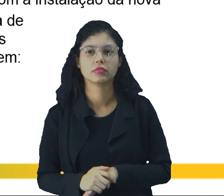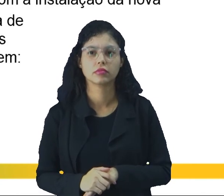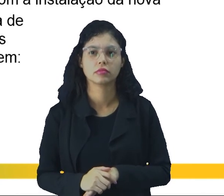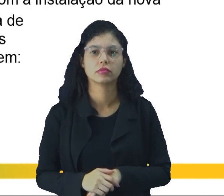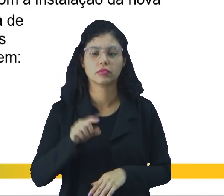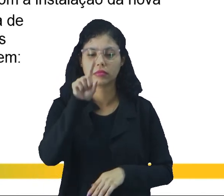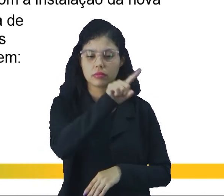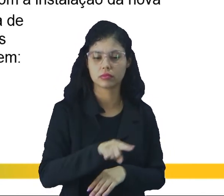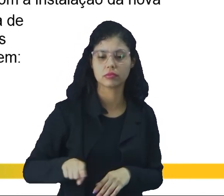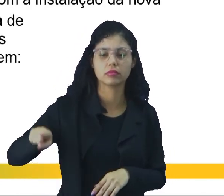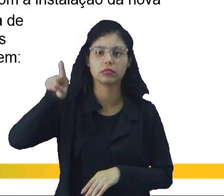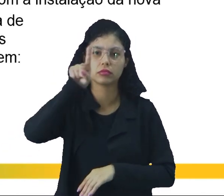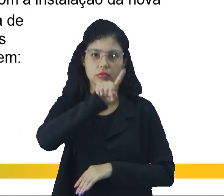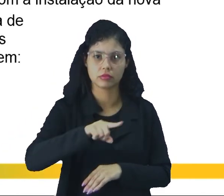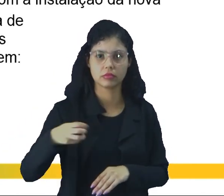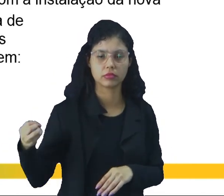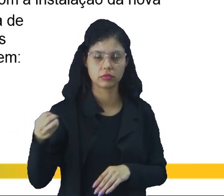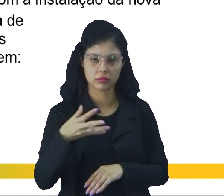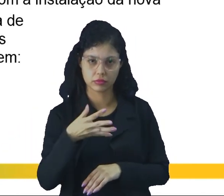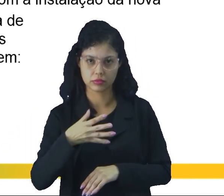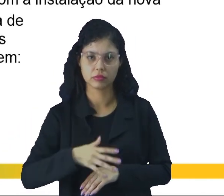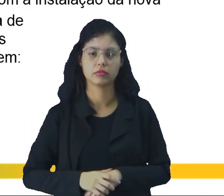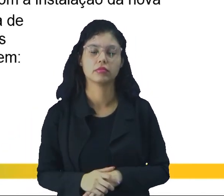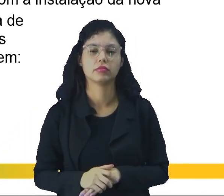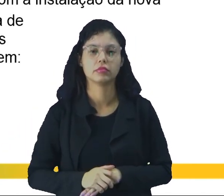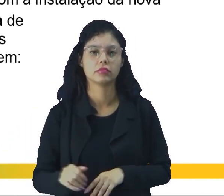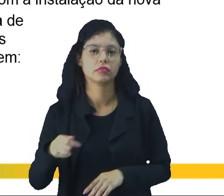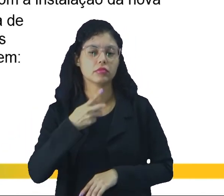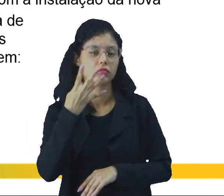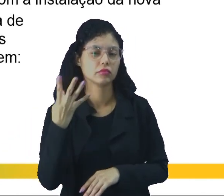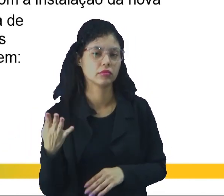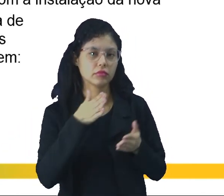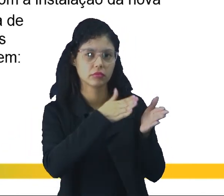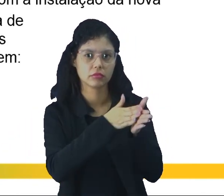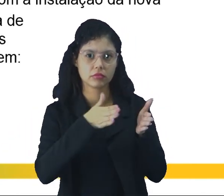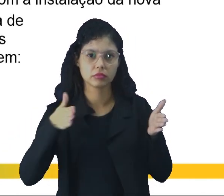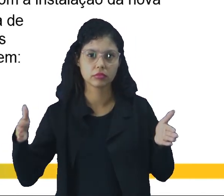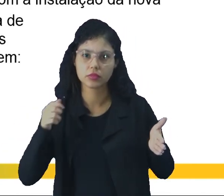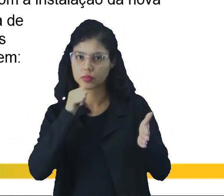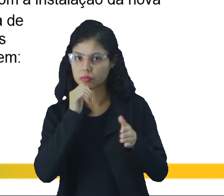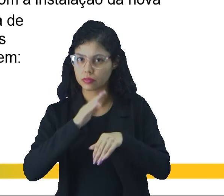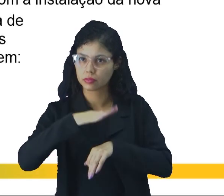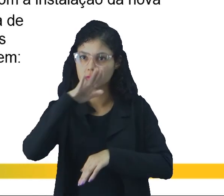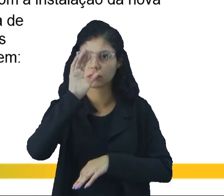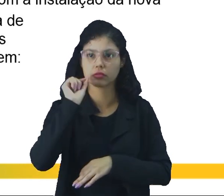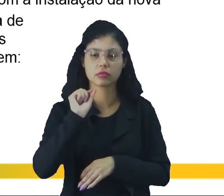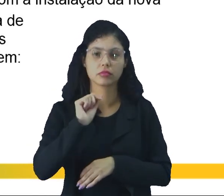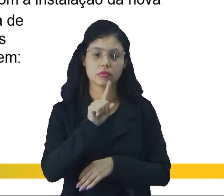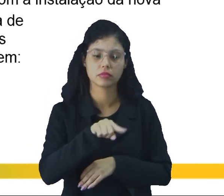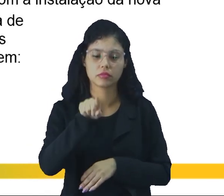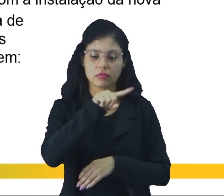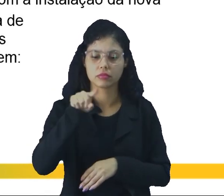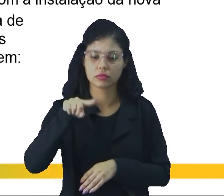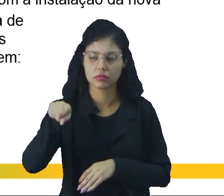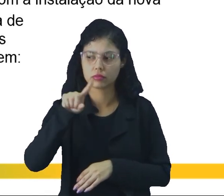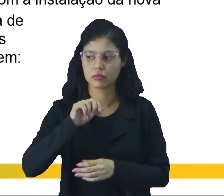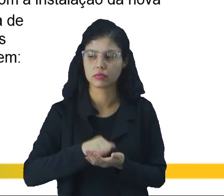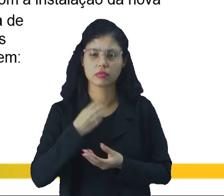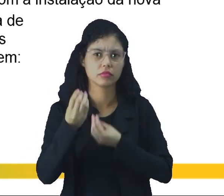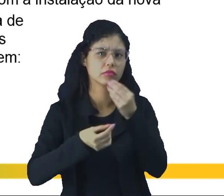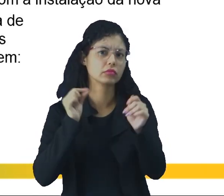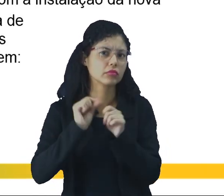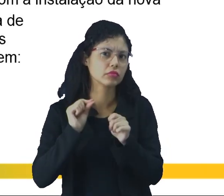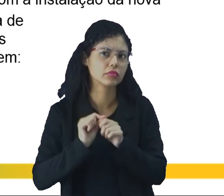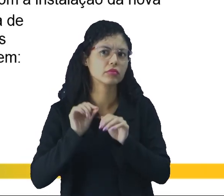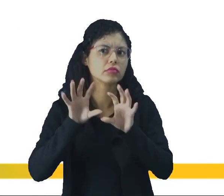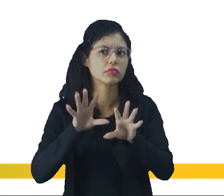ter a área de cobertura da nova antena, quanto ela vai passar a mais do que essas aqui, ó. Como é que a gente